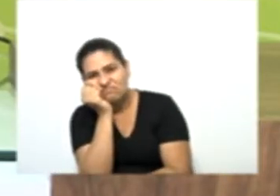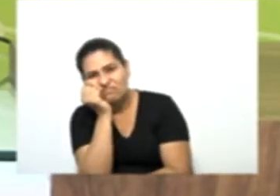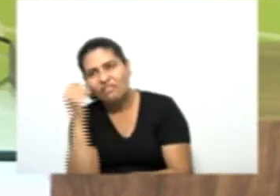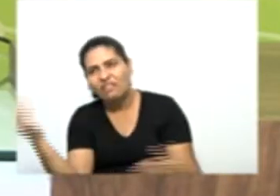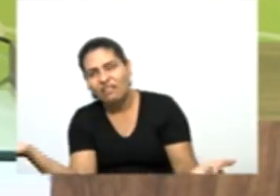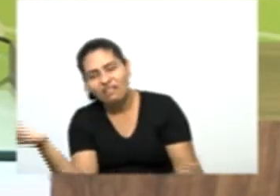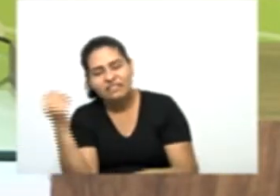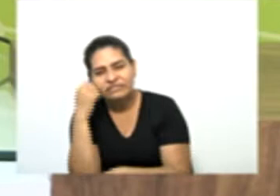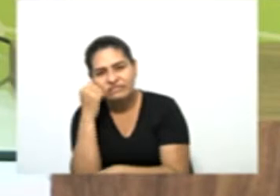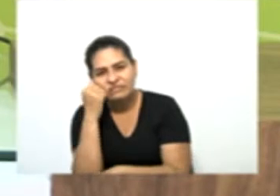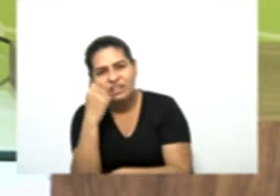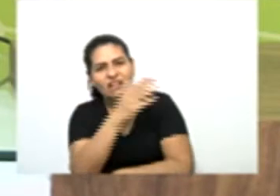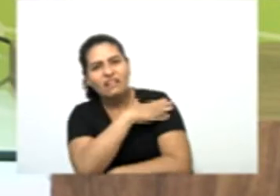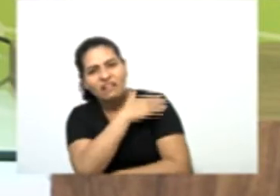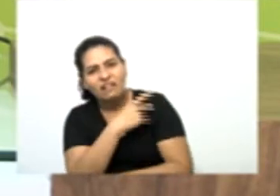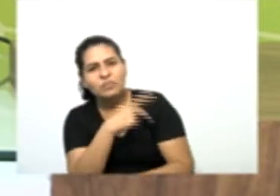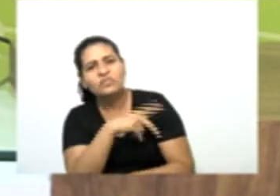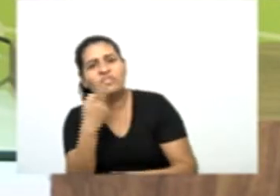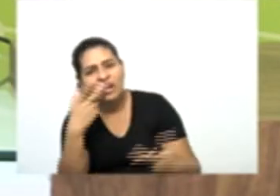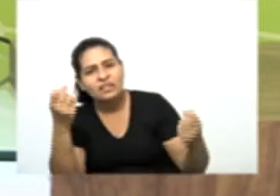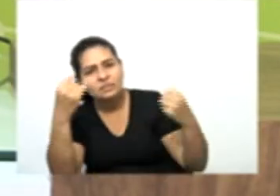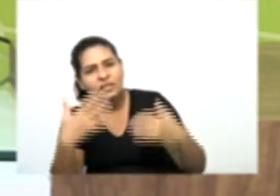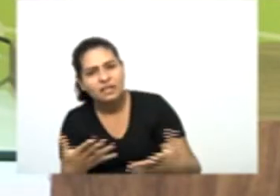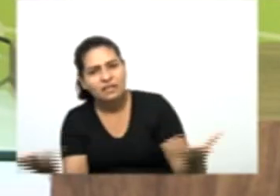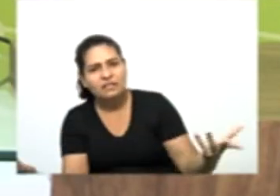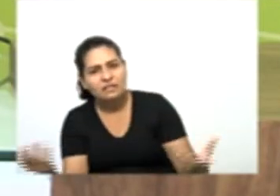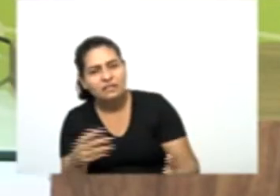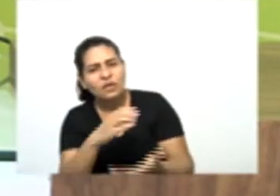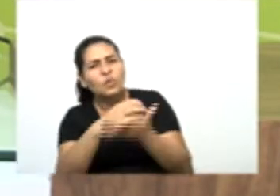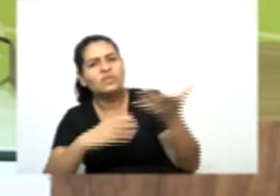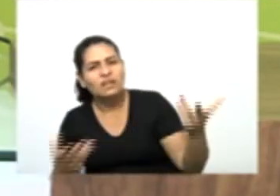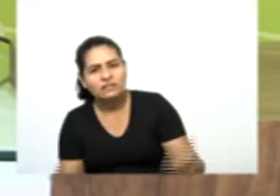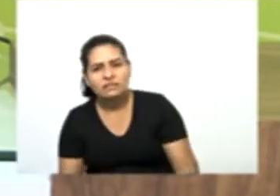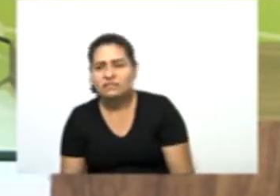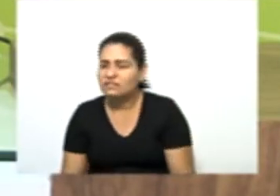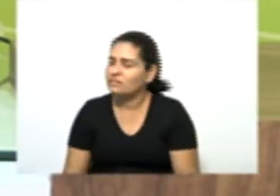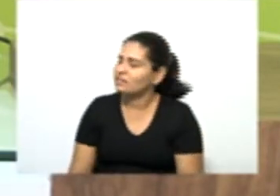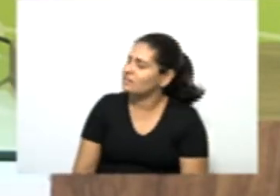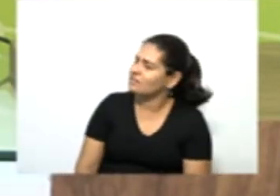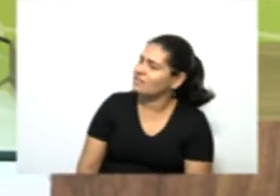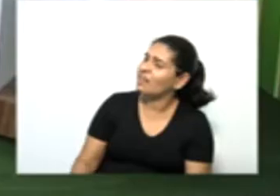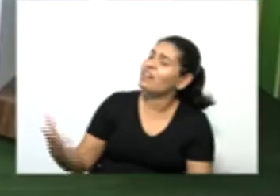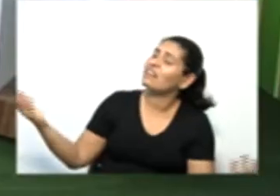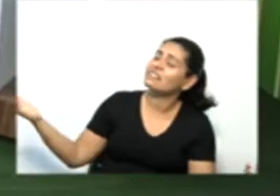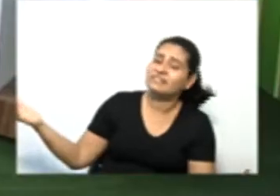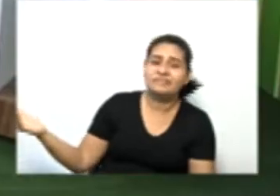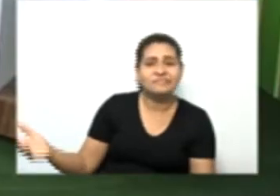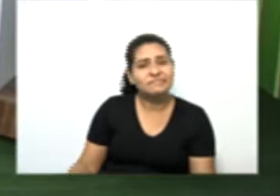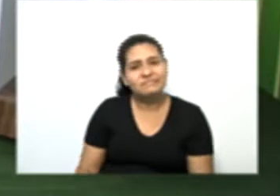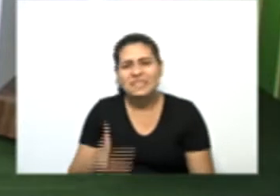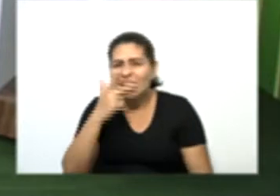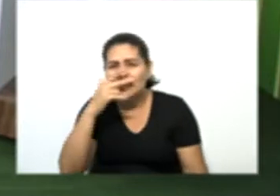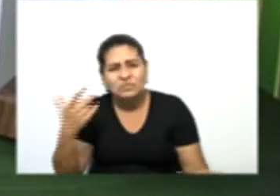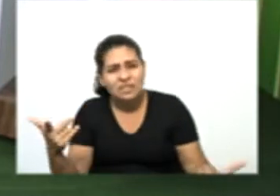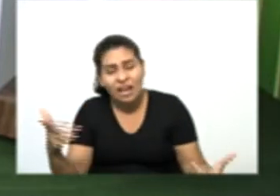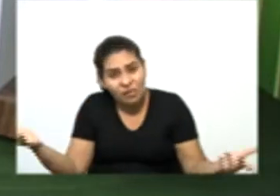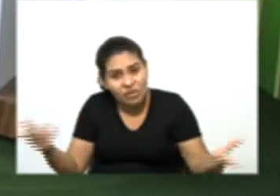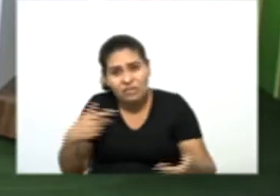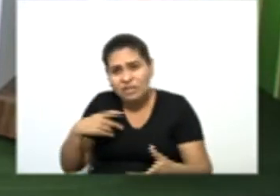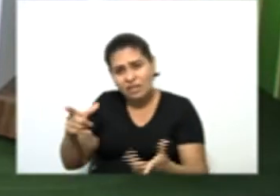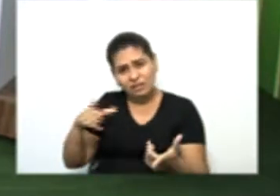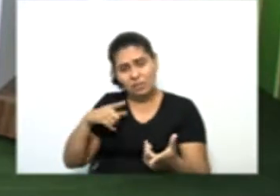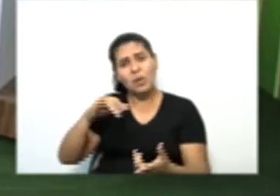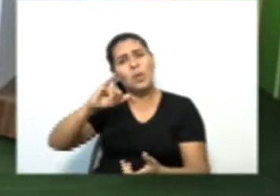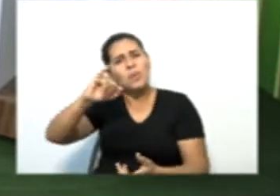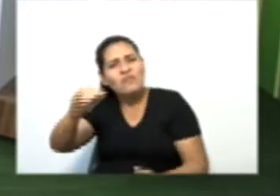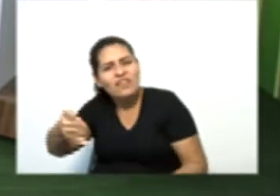Professor, fala aí alguma situação de contrato aqui, o cara... Pois é, Gilberto, eu tenho uma ótima oportunidade de negócio para